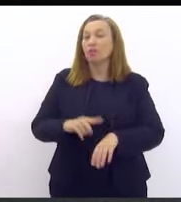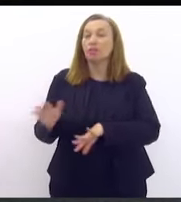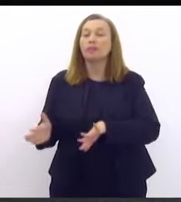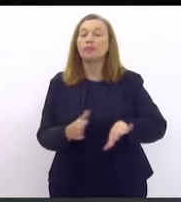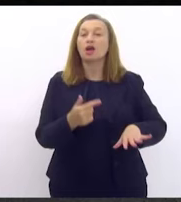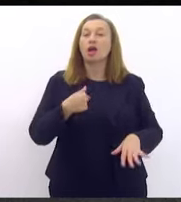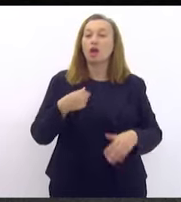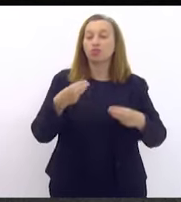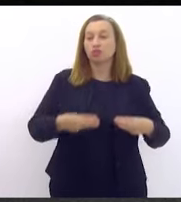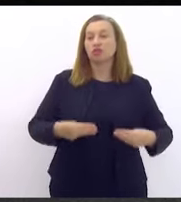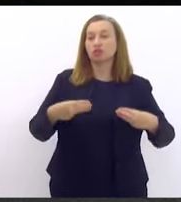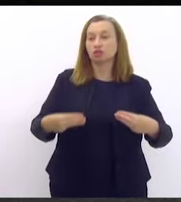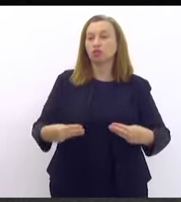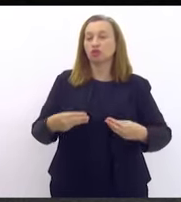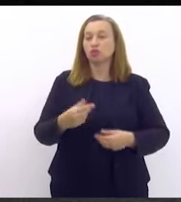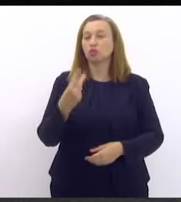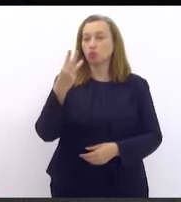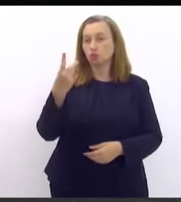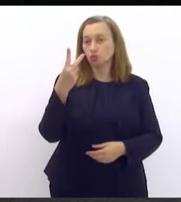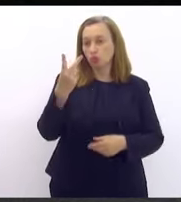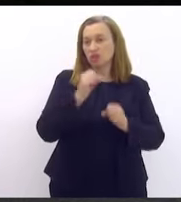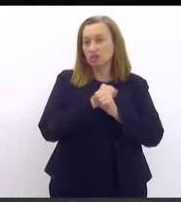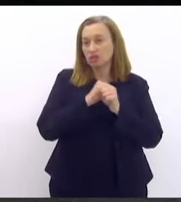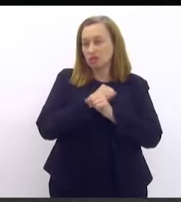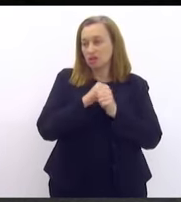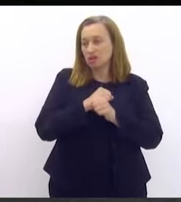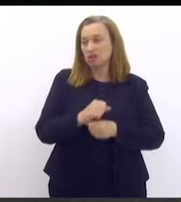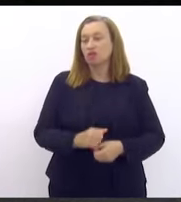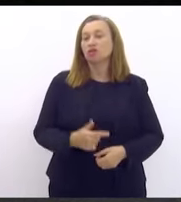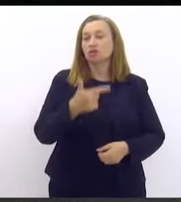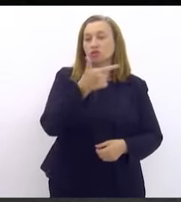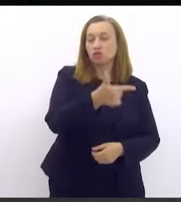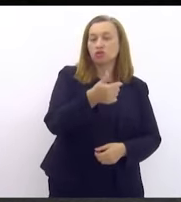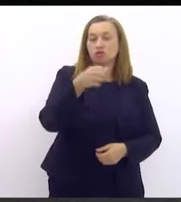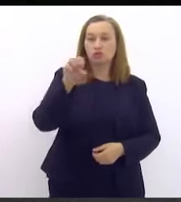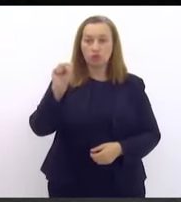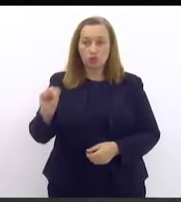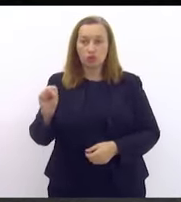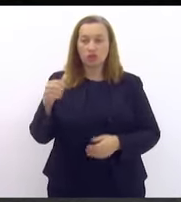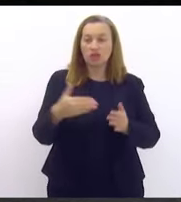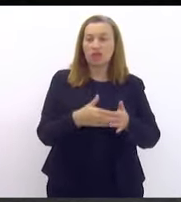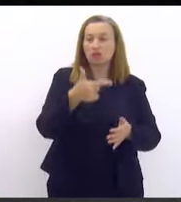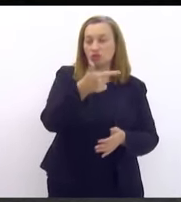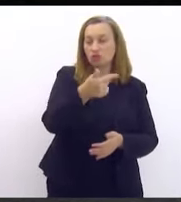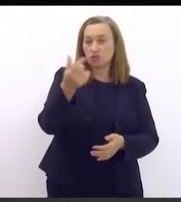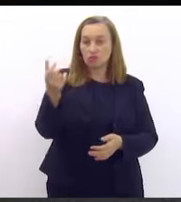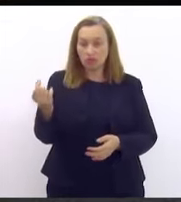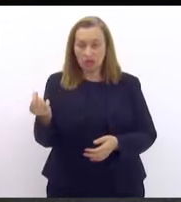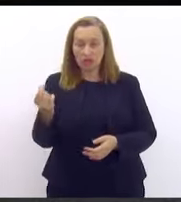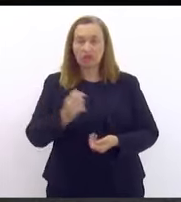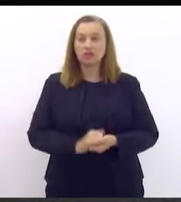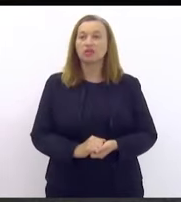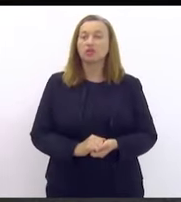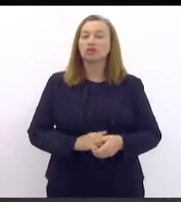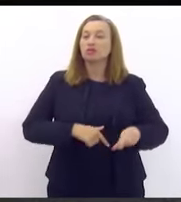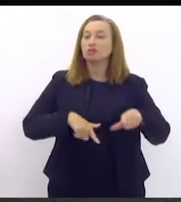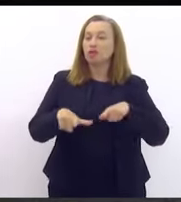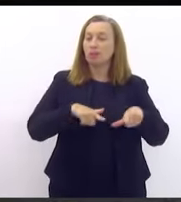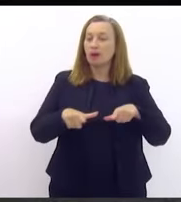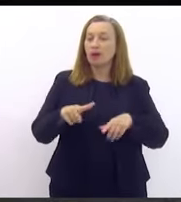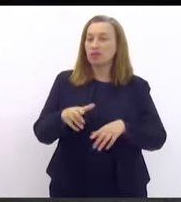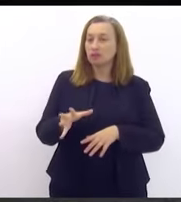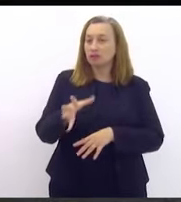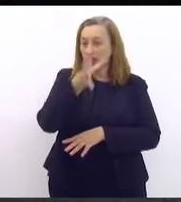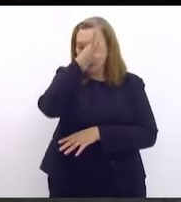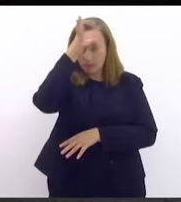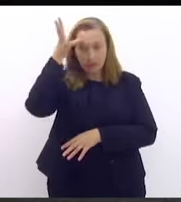fui ministro, 2 anos, entre 2008 e 2010, além das operações frequentes na Amazônia, a gente se